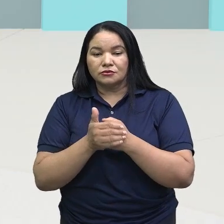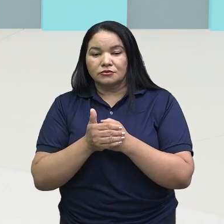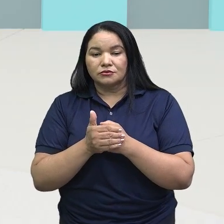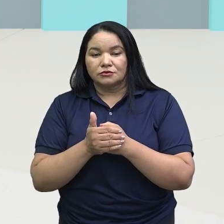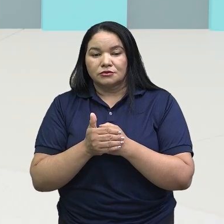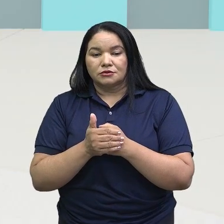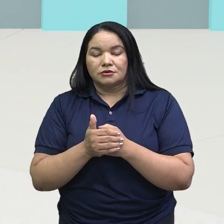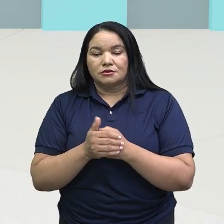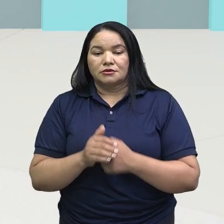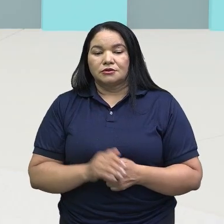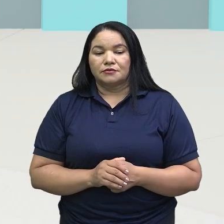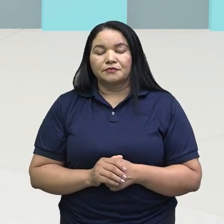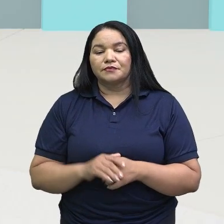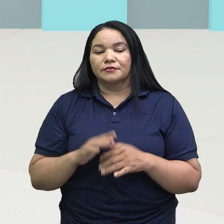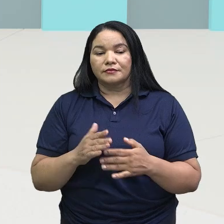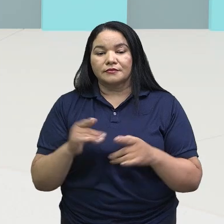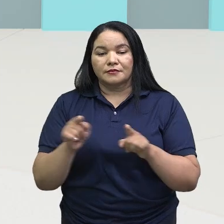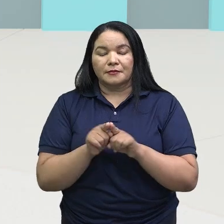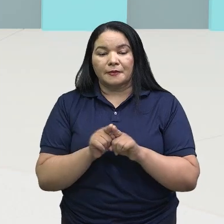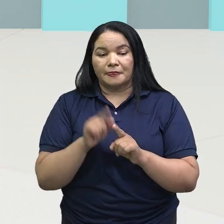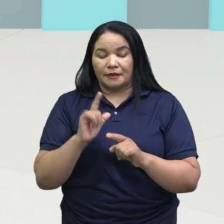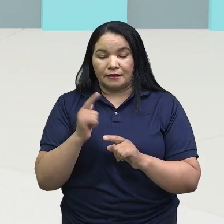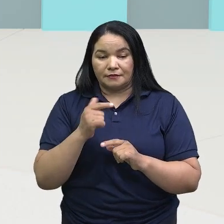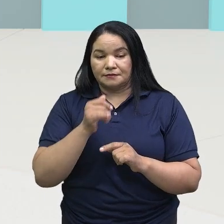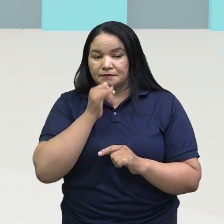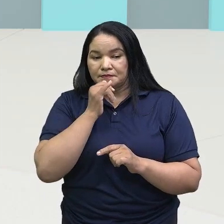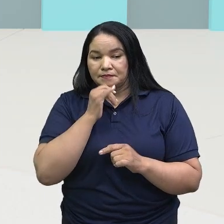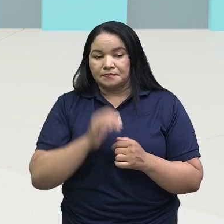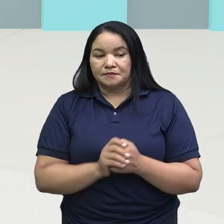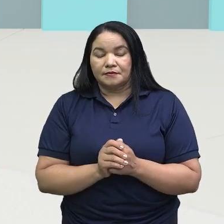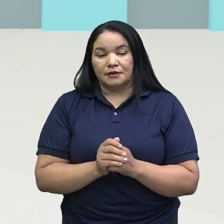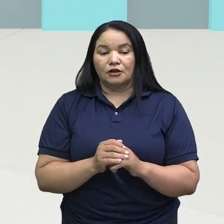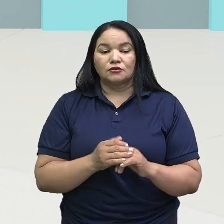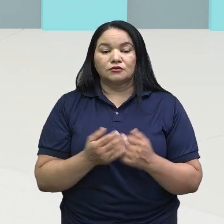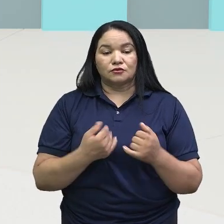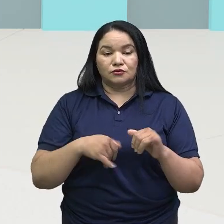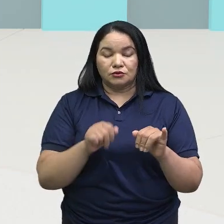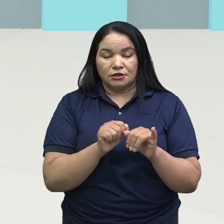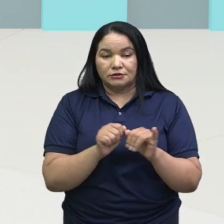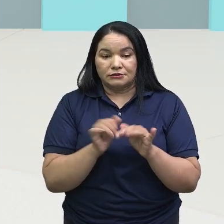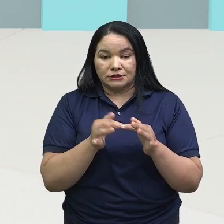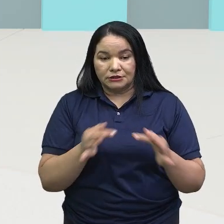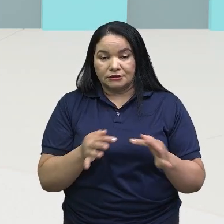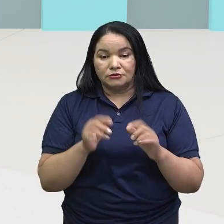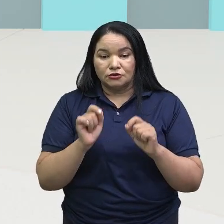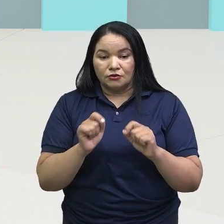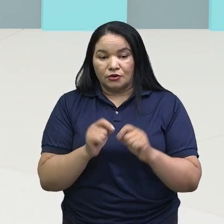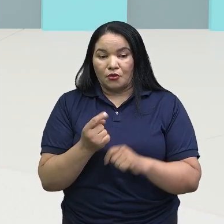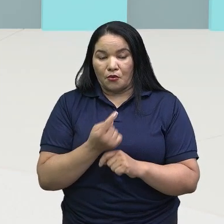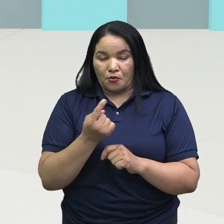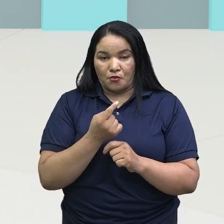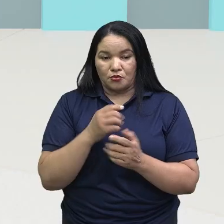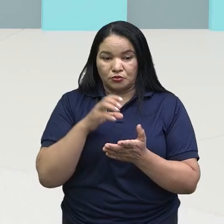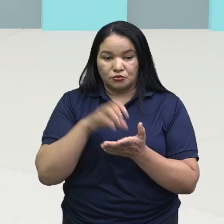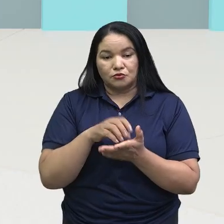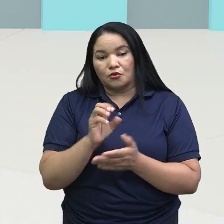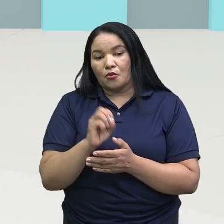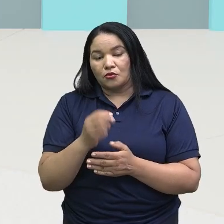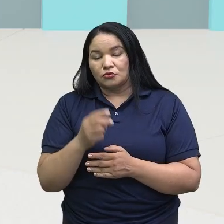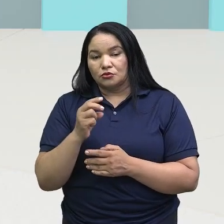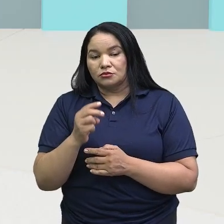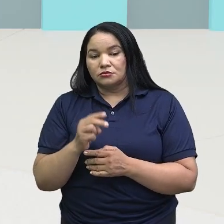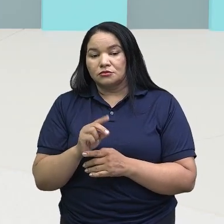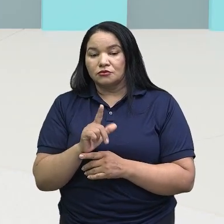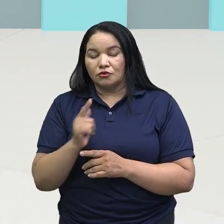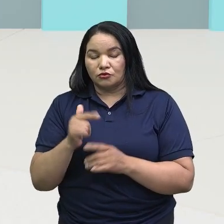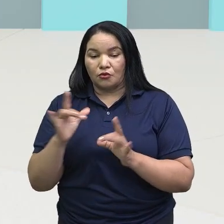O sujeito simples é aquele que possui apenas um núcleo. O sujeito composto é aquele que possui 2 ou mais núcleos,